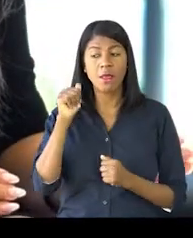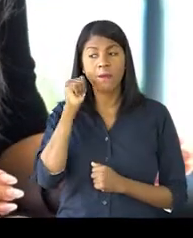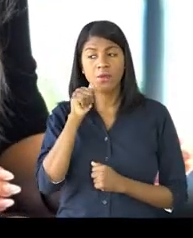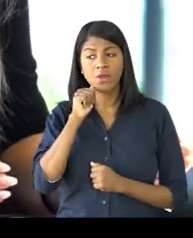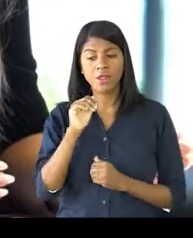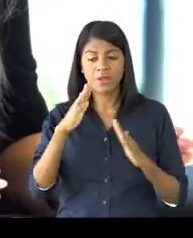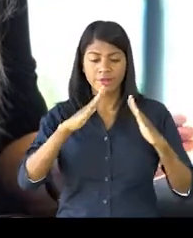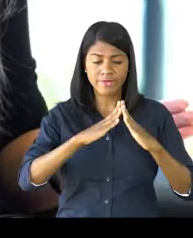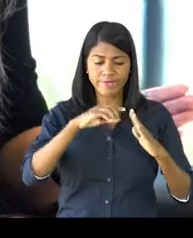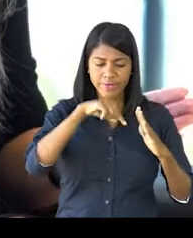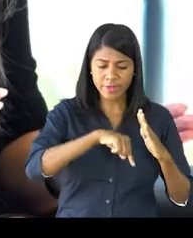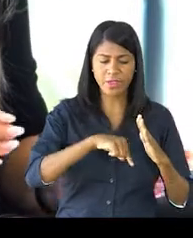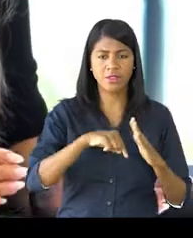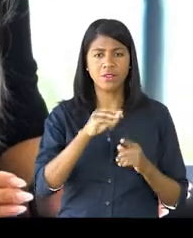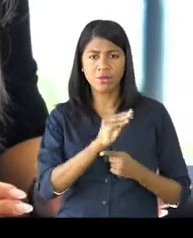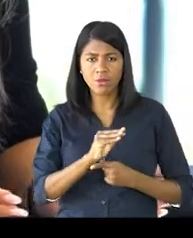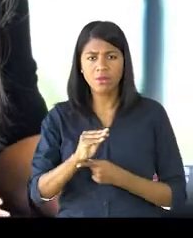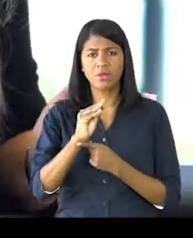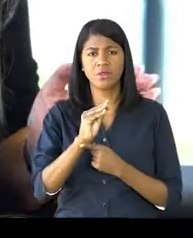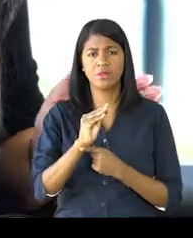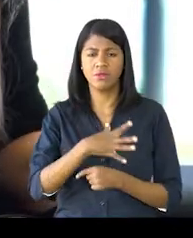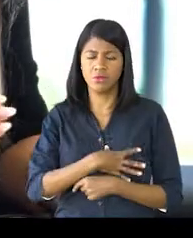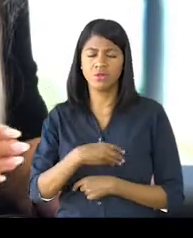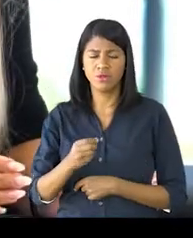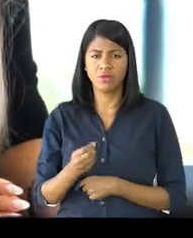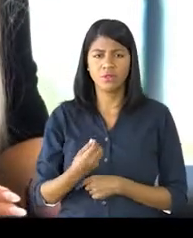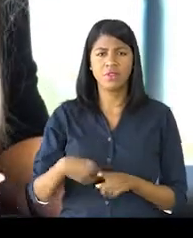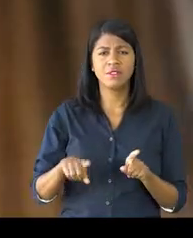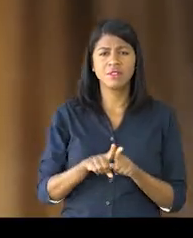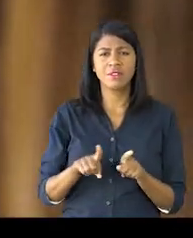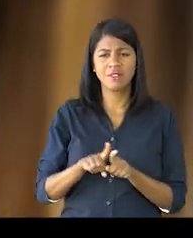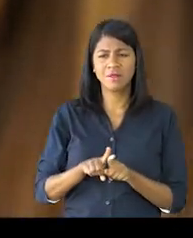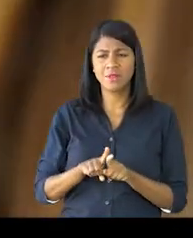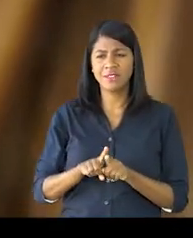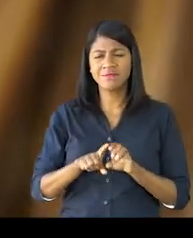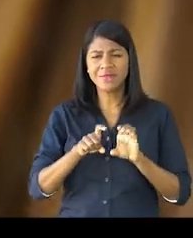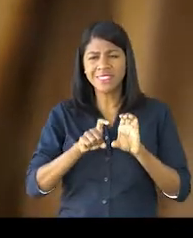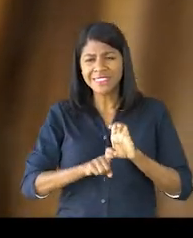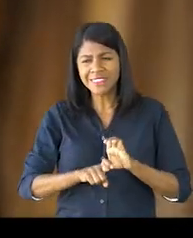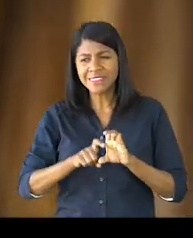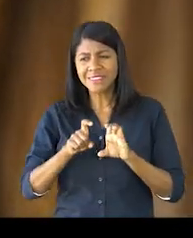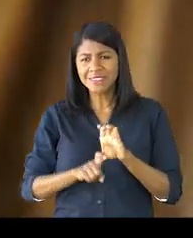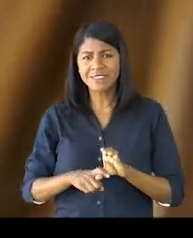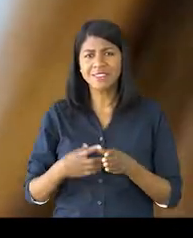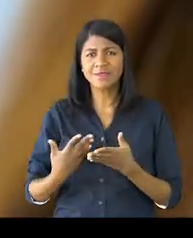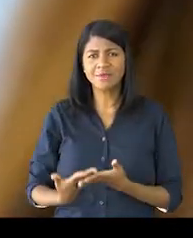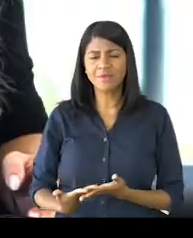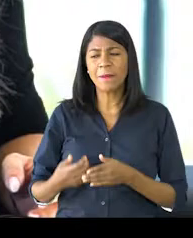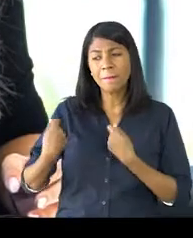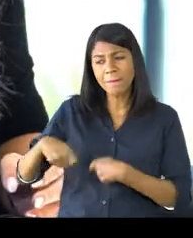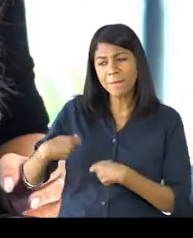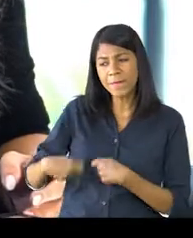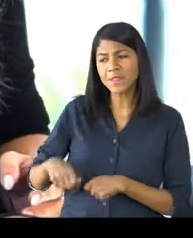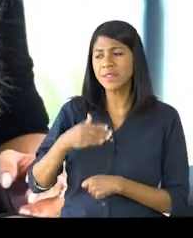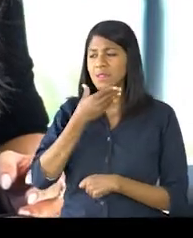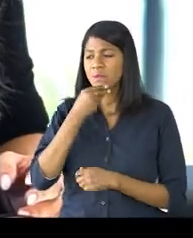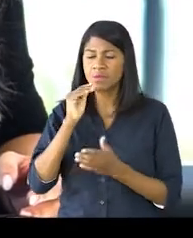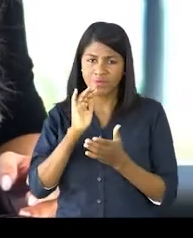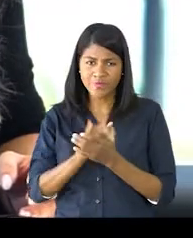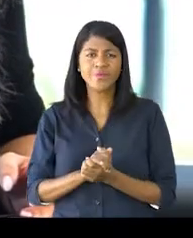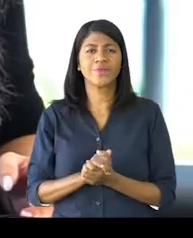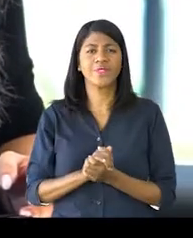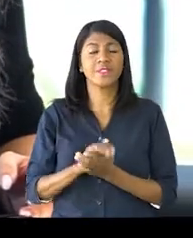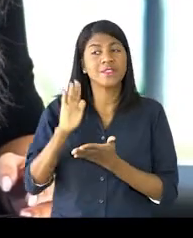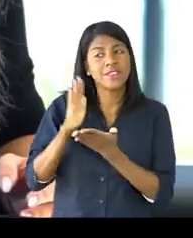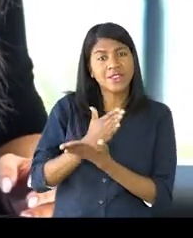mulher que perde seu emprego, é a mulher que fica com as crianças e é a mulher que se torna ainda mais dependente